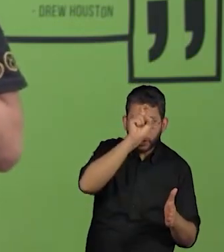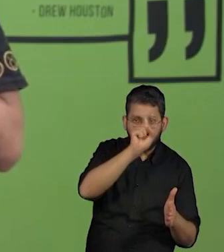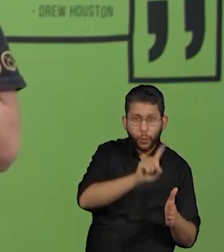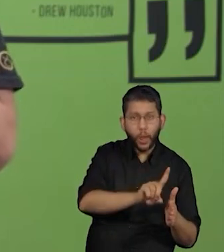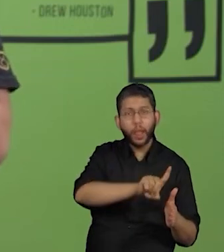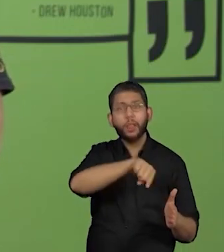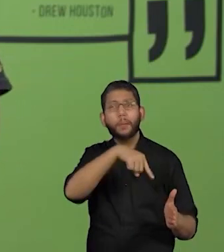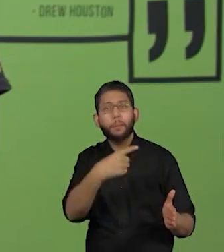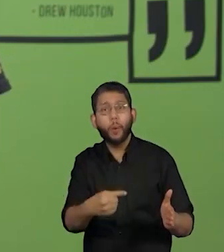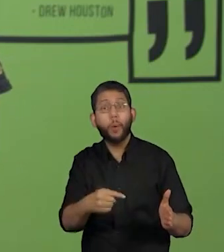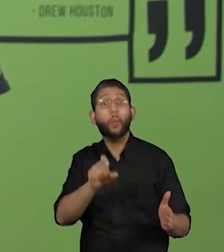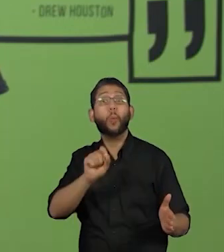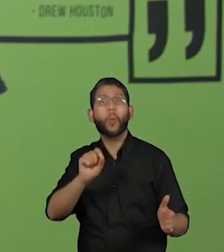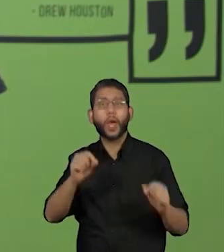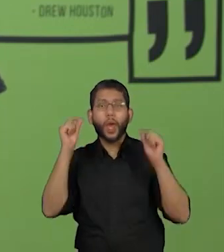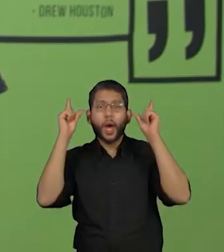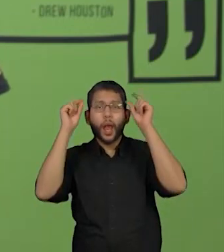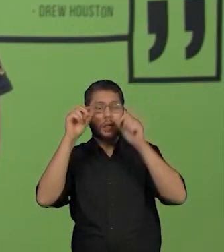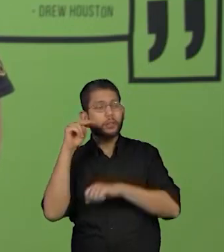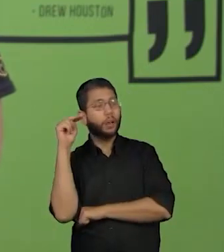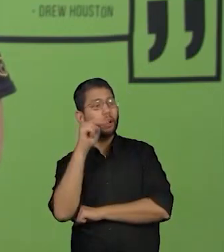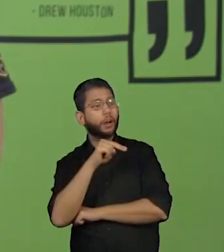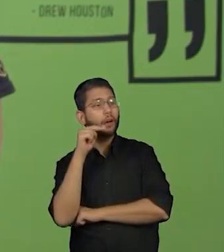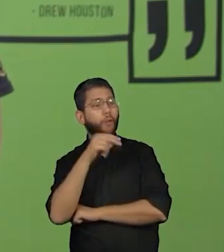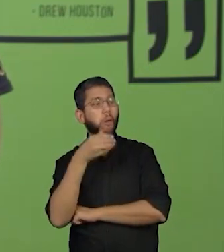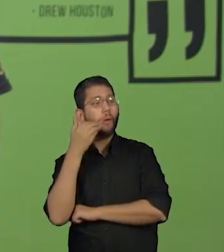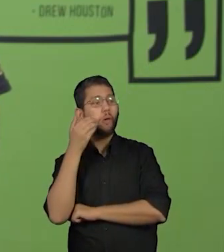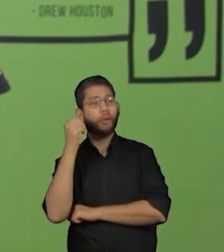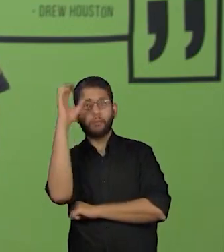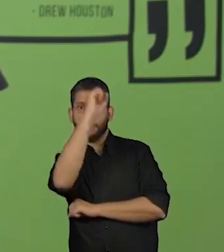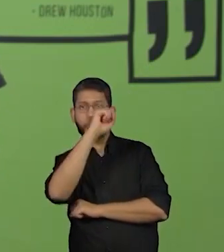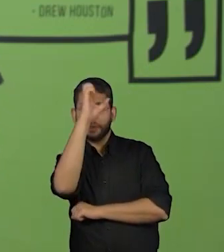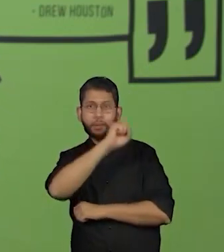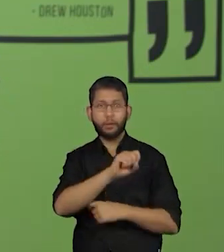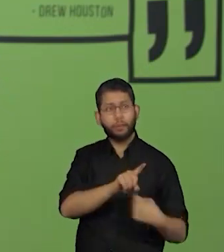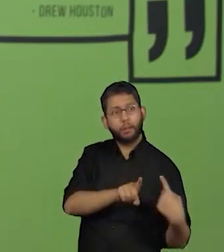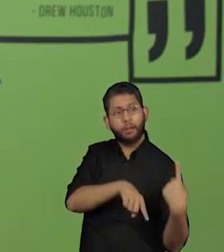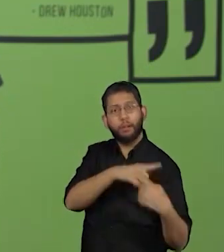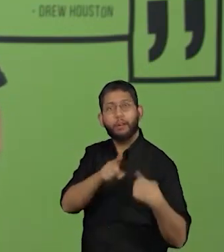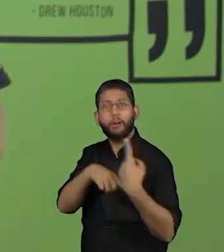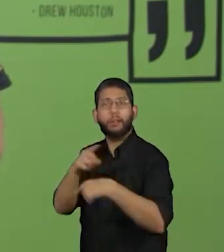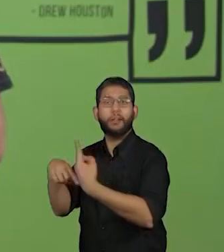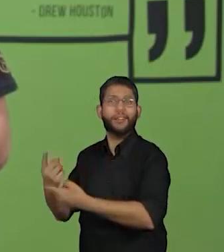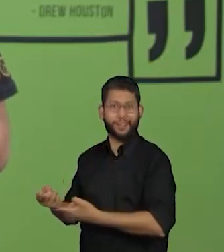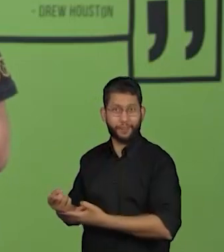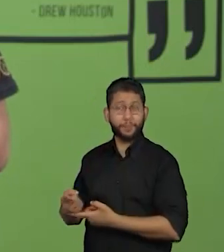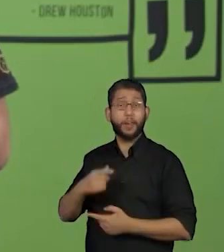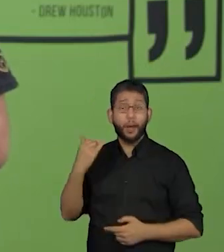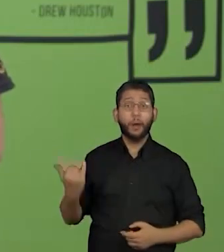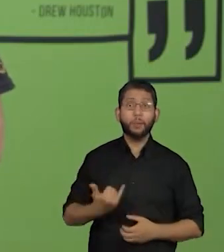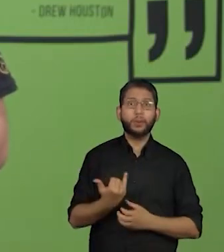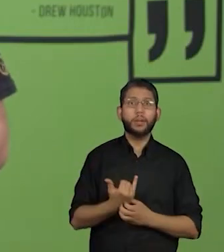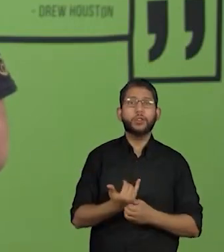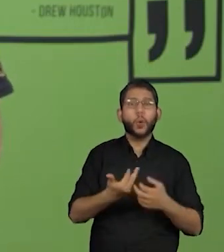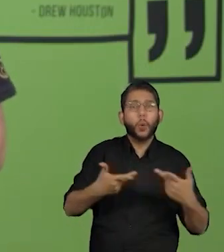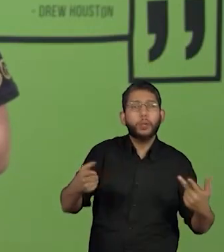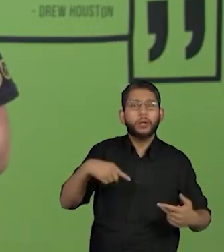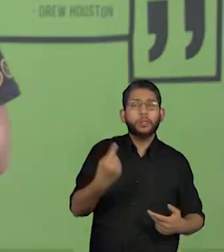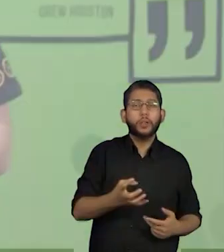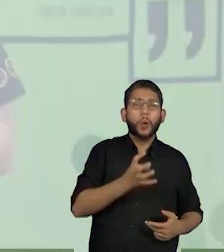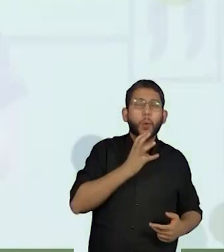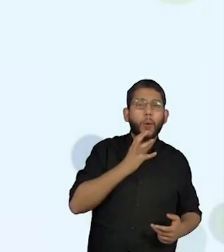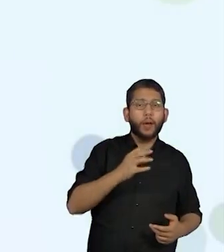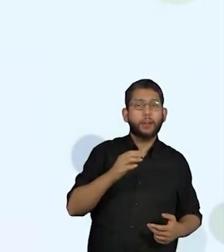a África não é somente o berço da humanidade do ponto de vista da evolução da espécie, mas também dos saberes, do conhecimento e